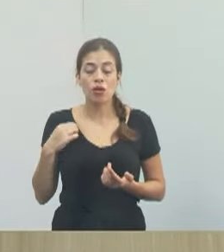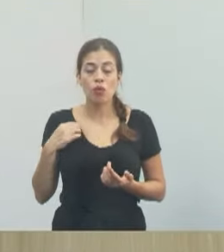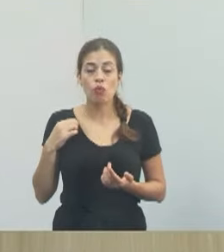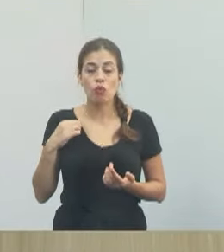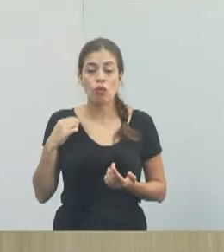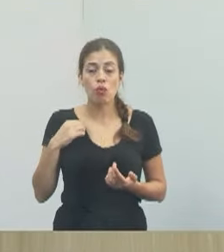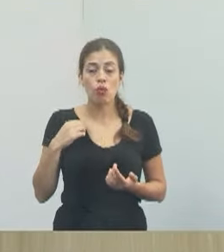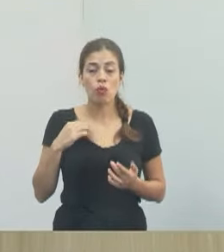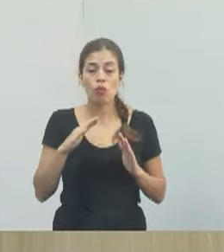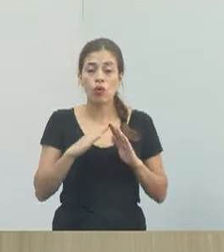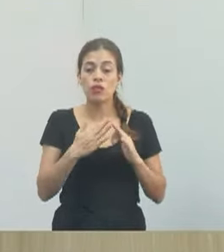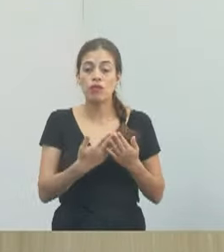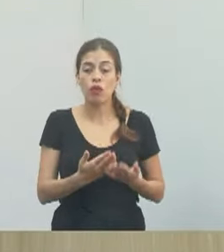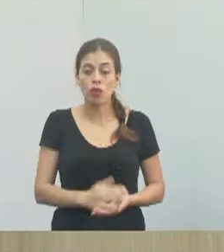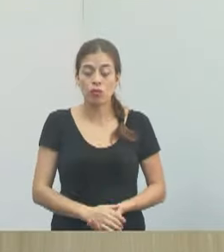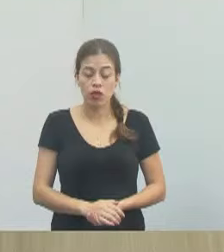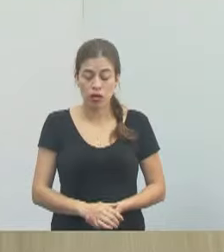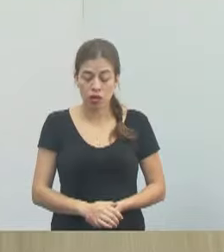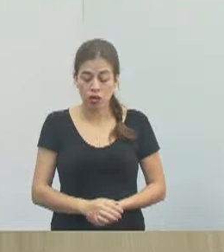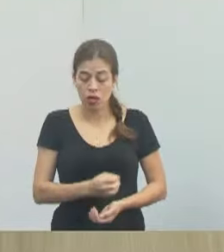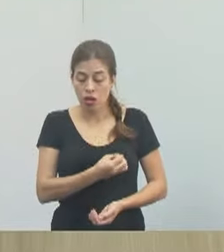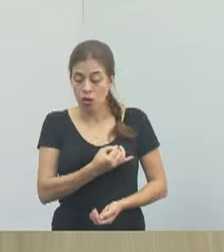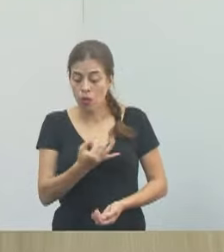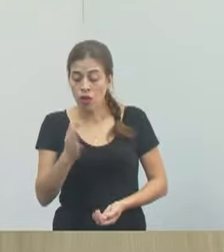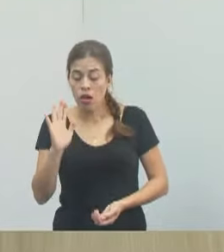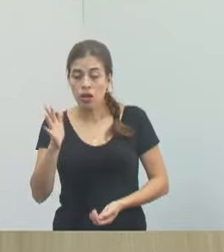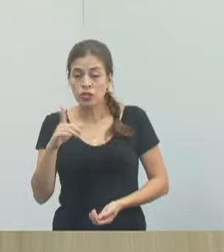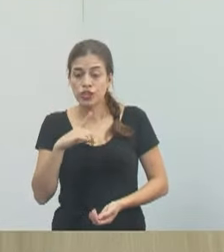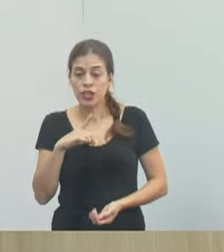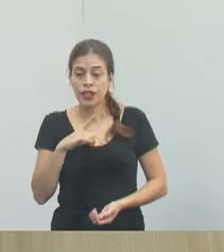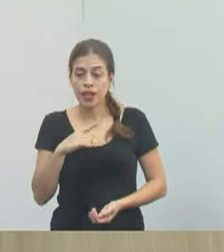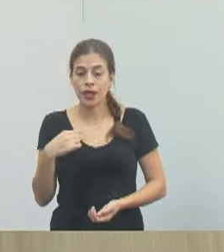uniforme e quantas foram contempladas